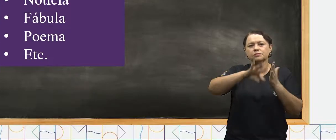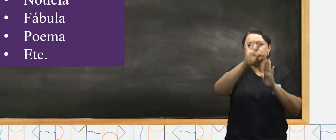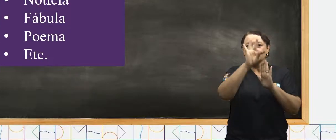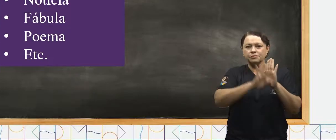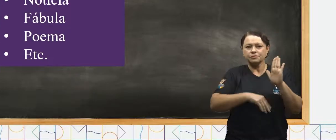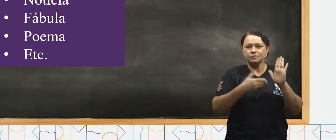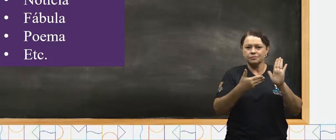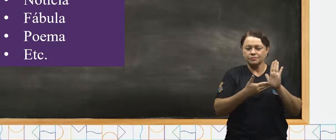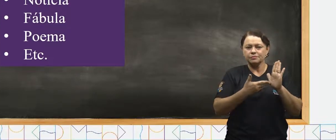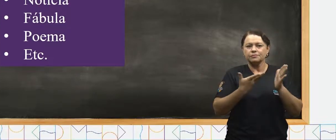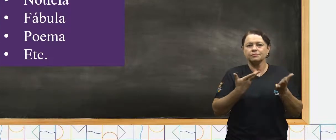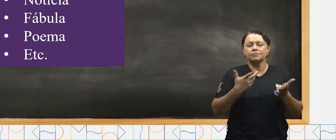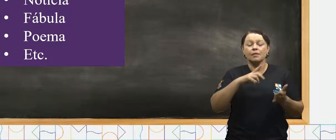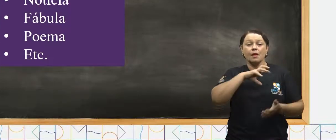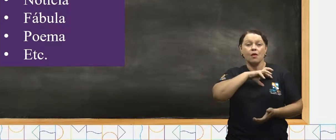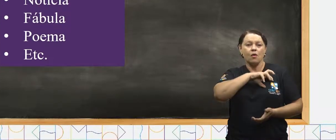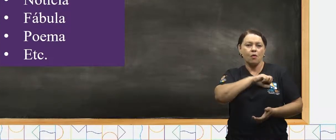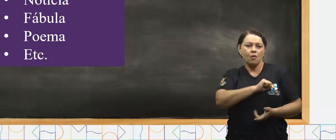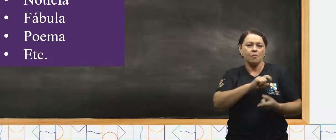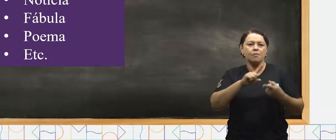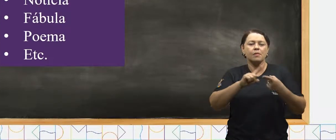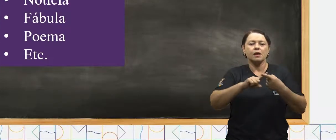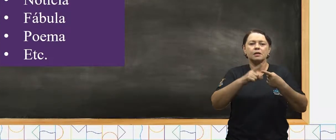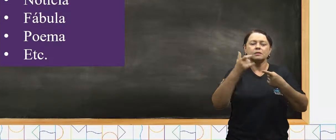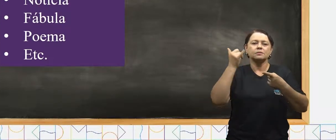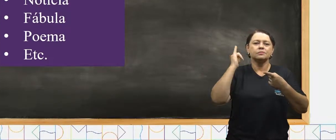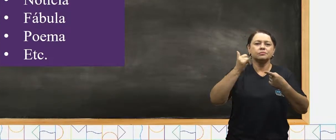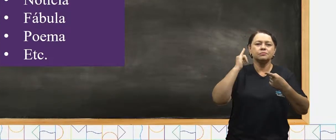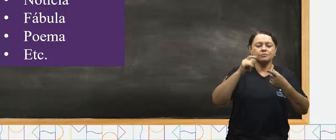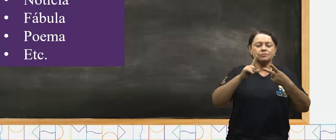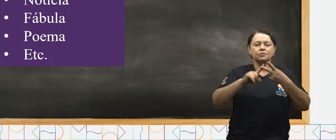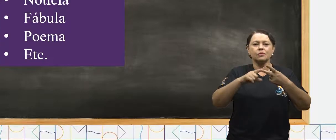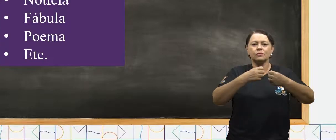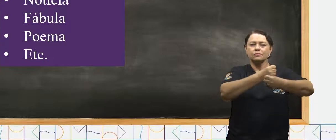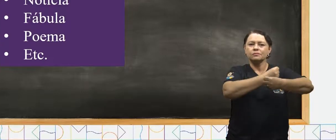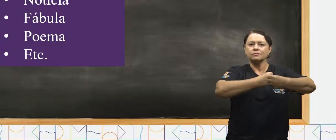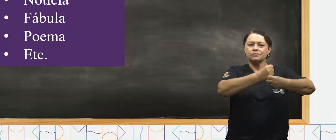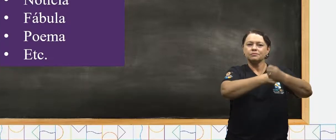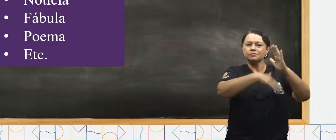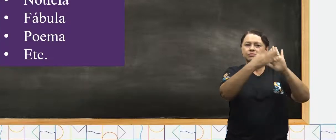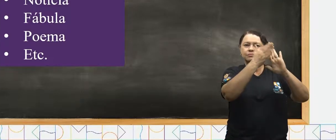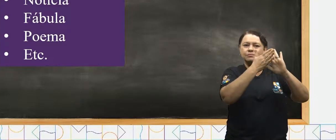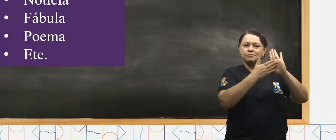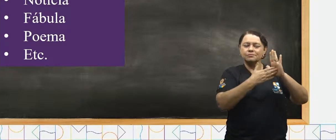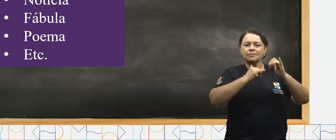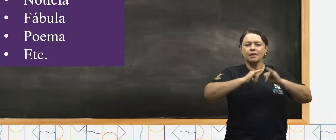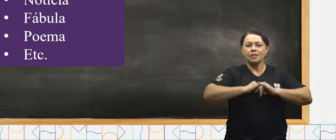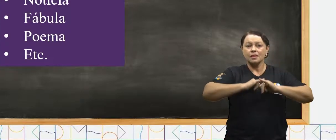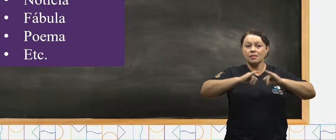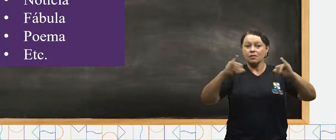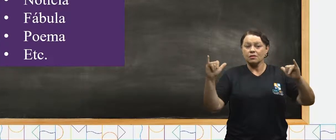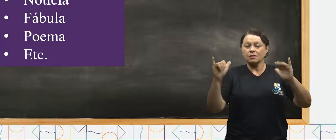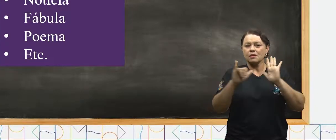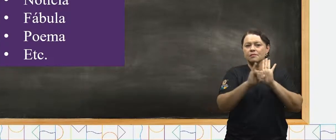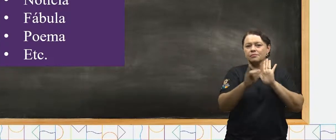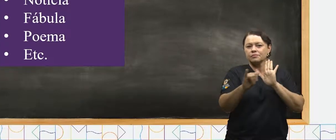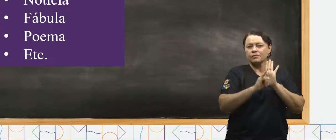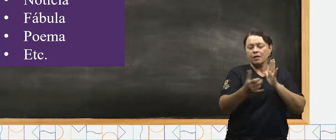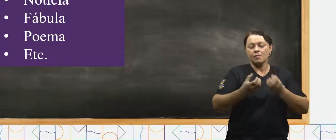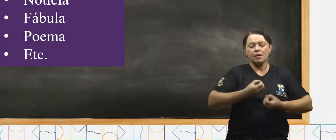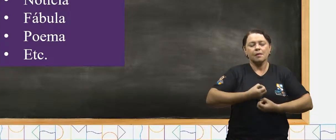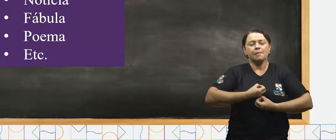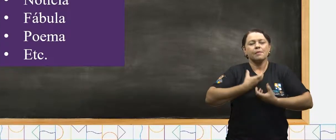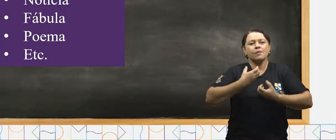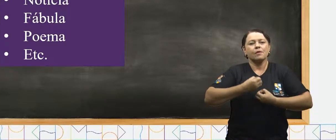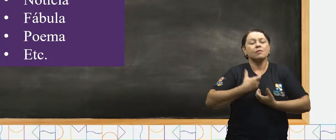temos romance, conto, receita, notícia, fábula, poemas